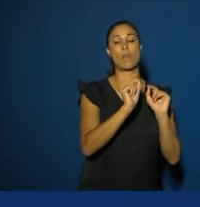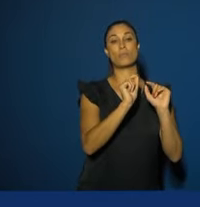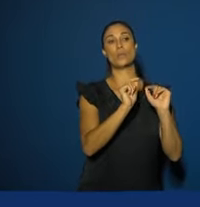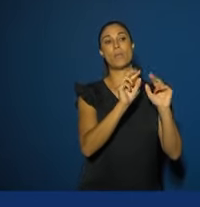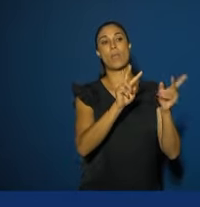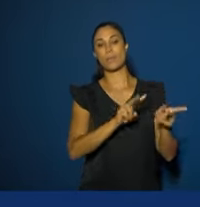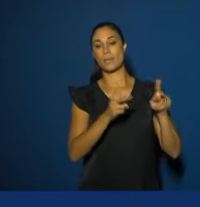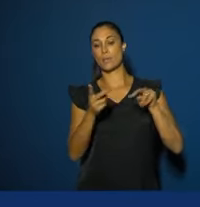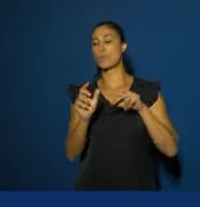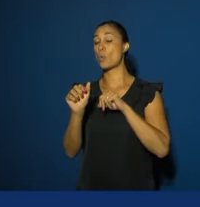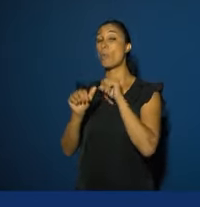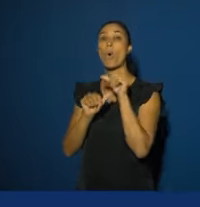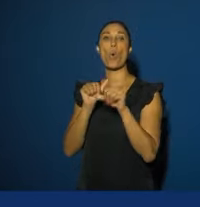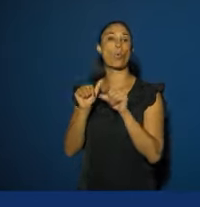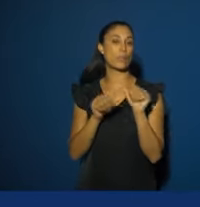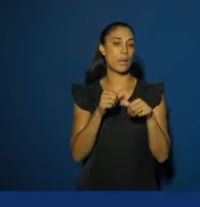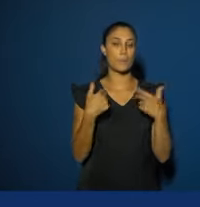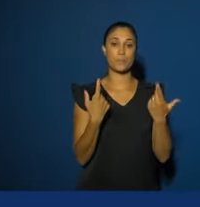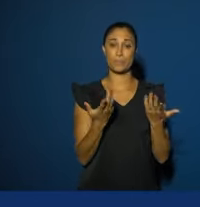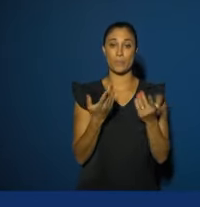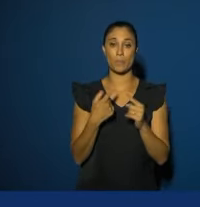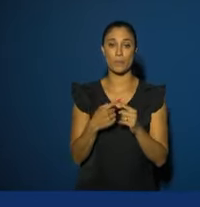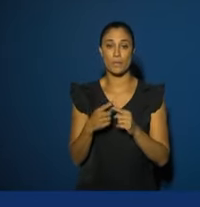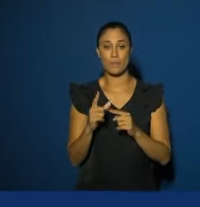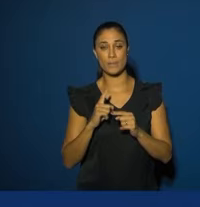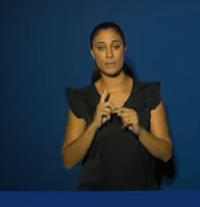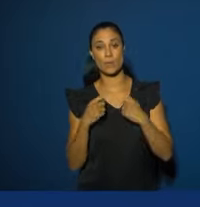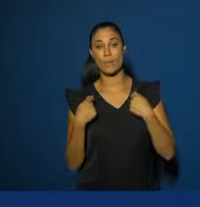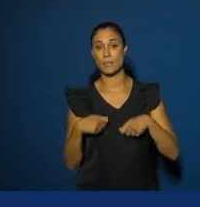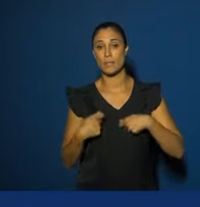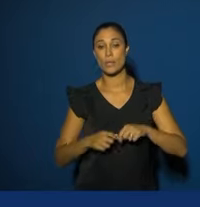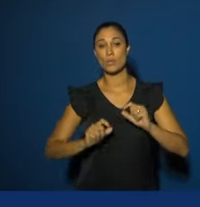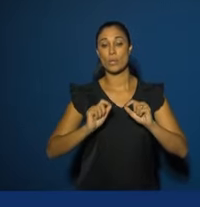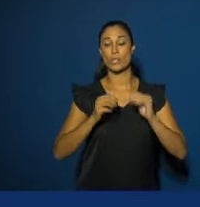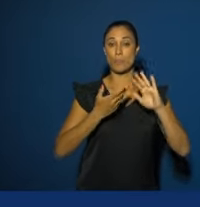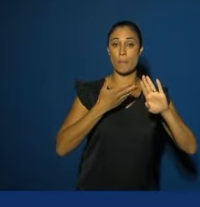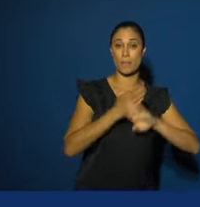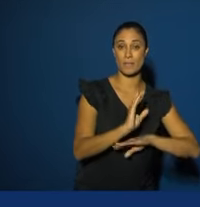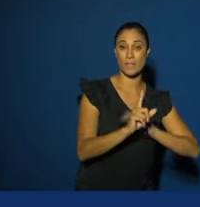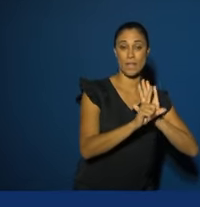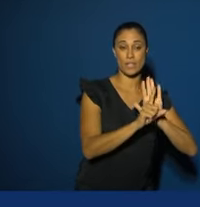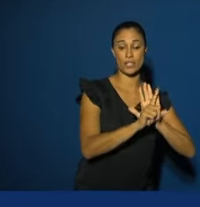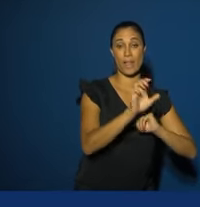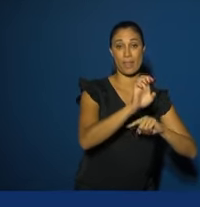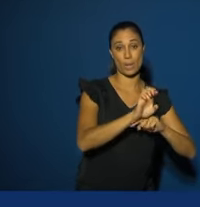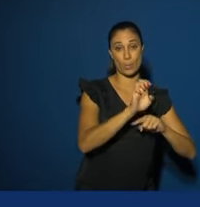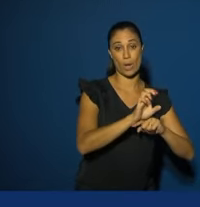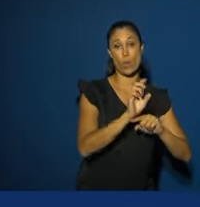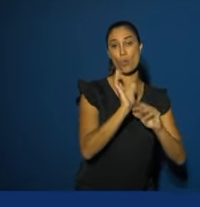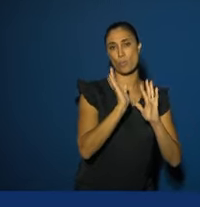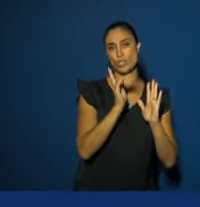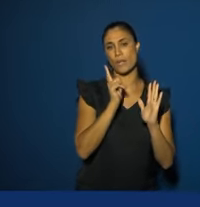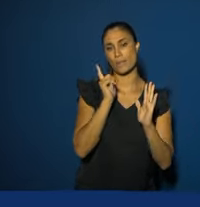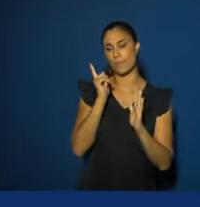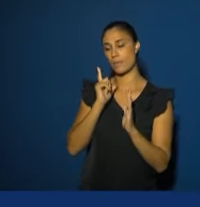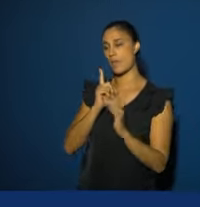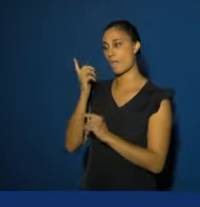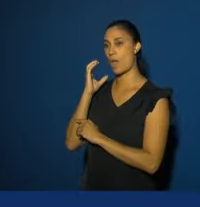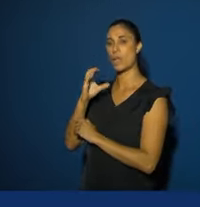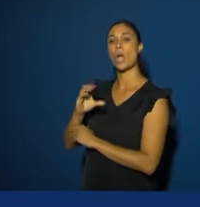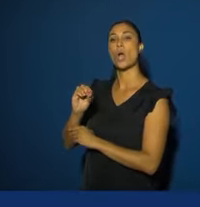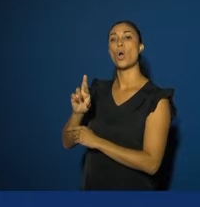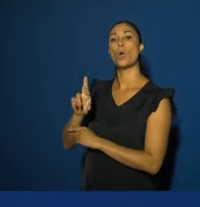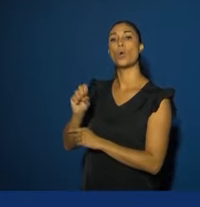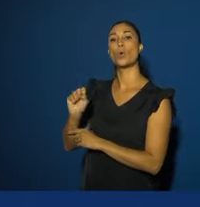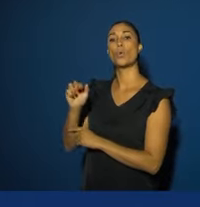transação e Isso muda tudo né porque você tem a necessidade de uma aprovação Legislativa Estadual como a gente teve na Corsan que também